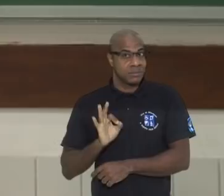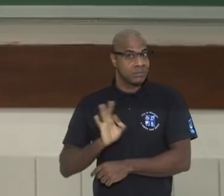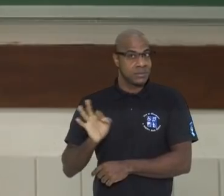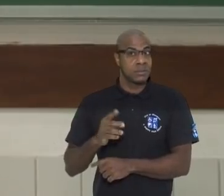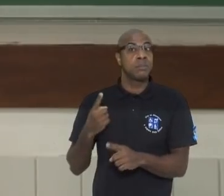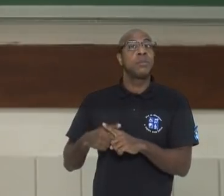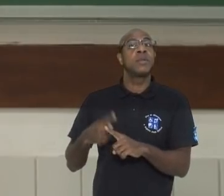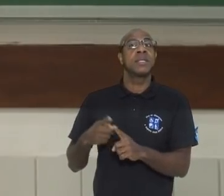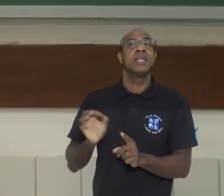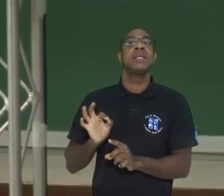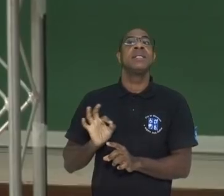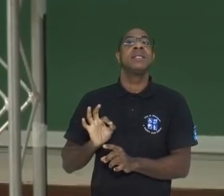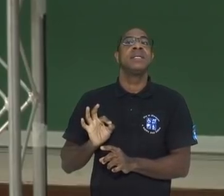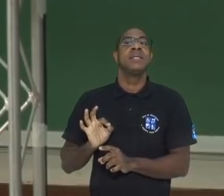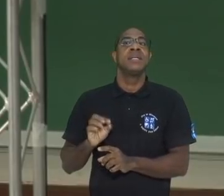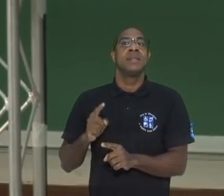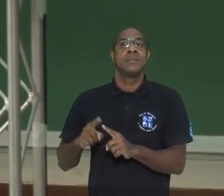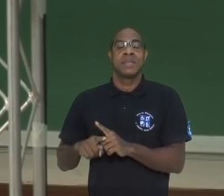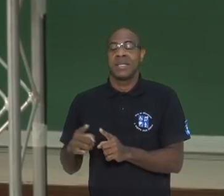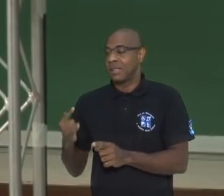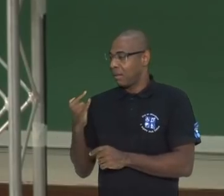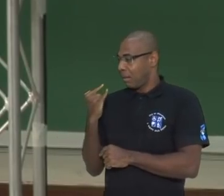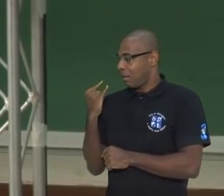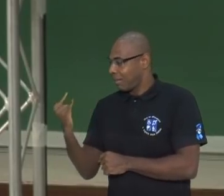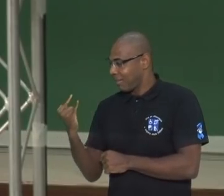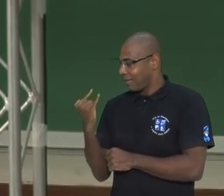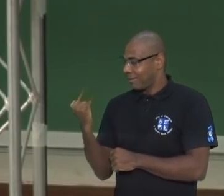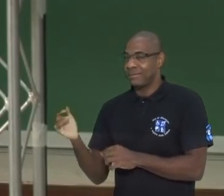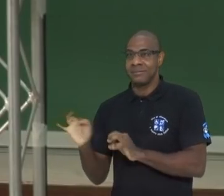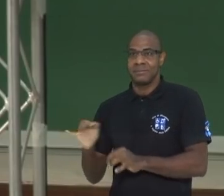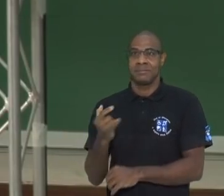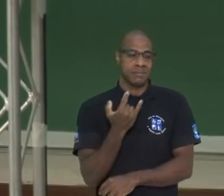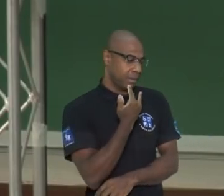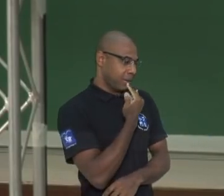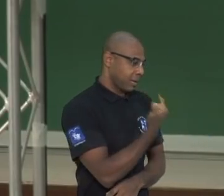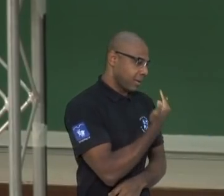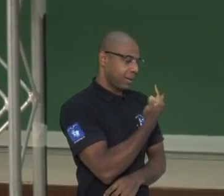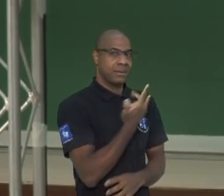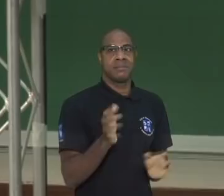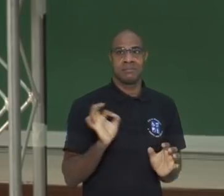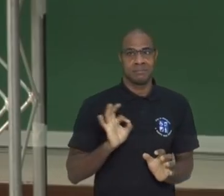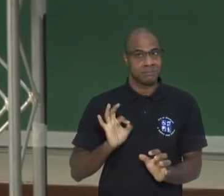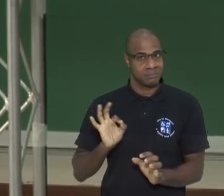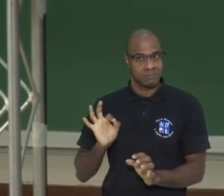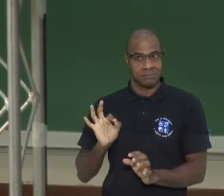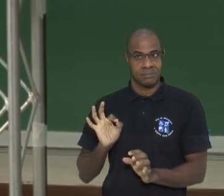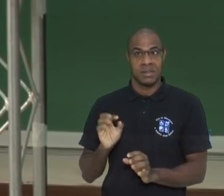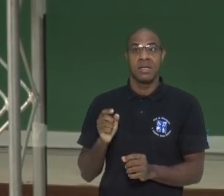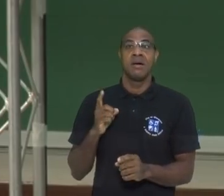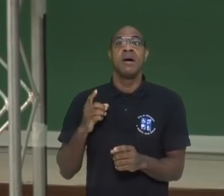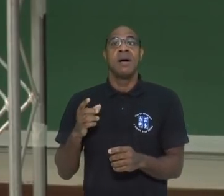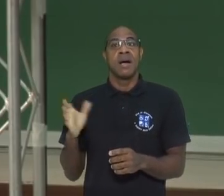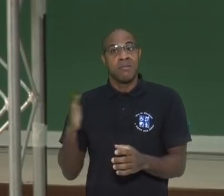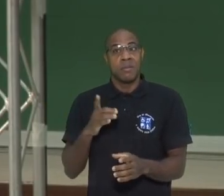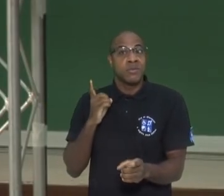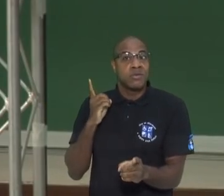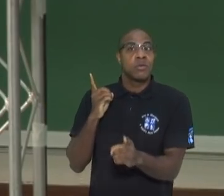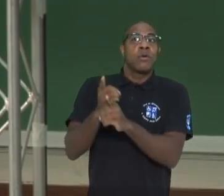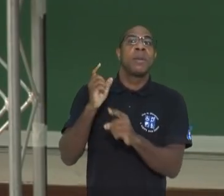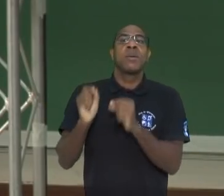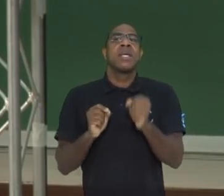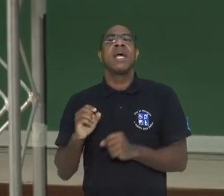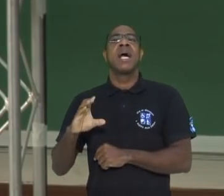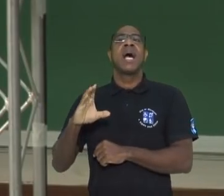Porque ela ainda não o cativou e ele não cativou a ela. Vamos descobrir o que é esse